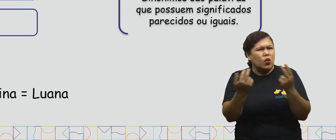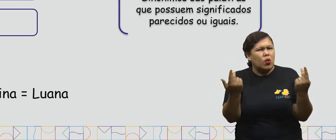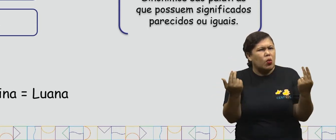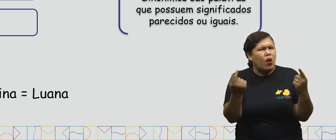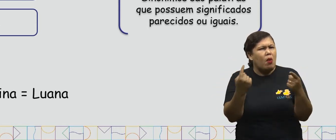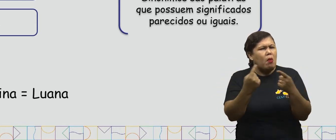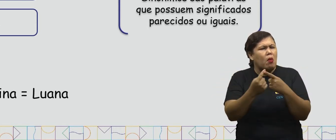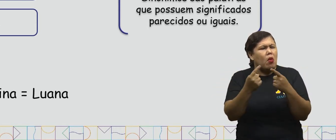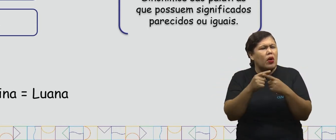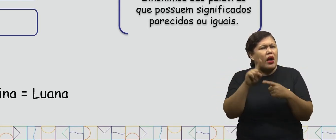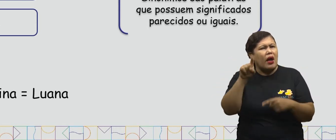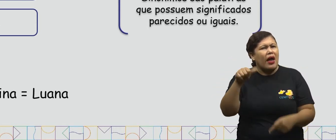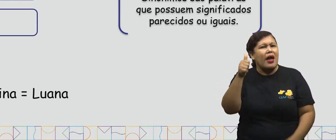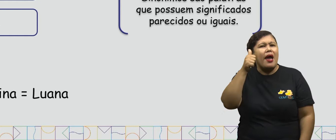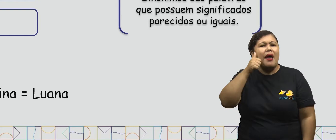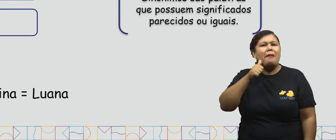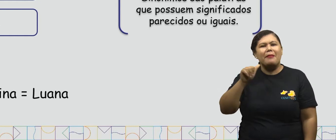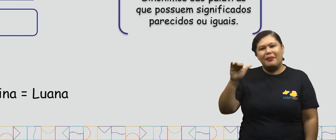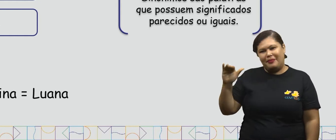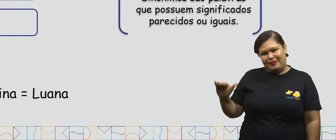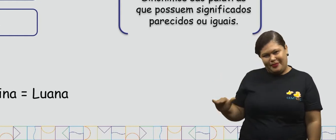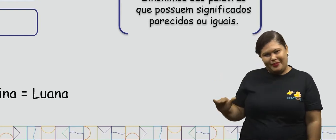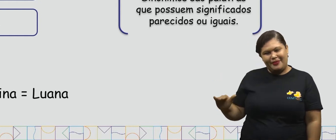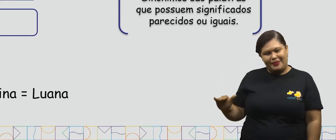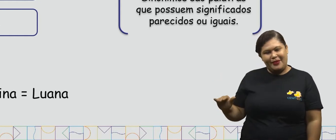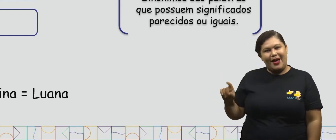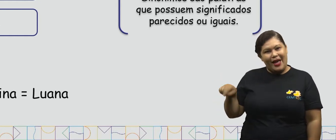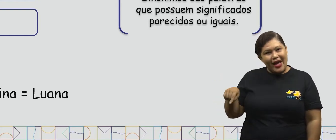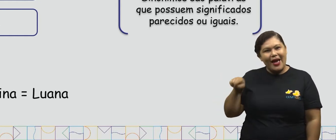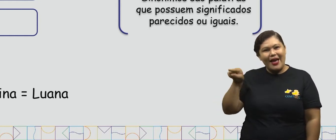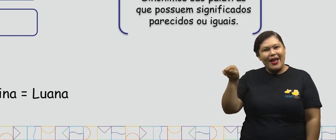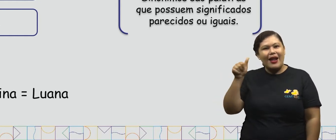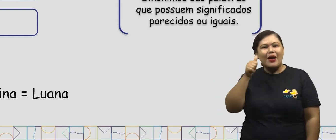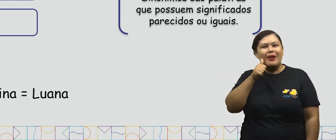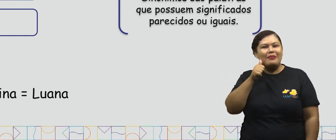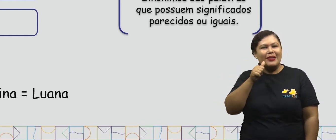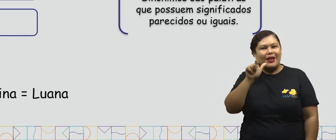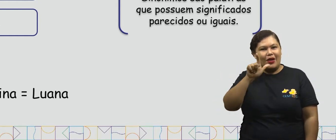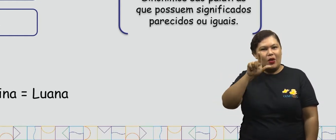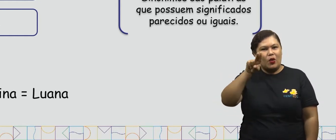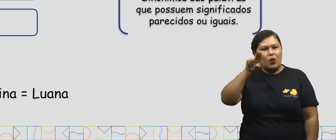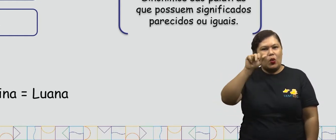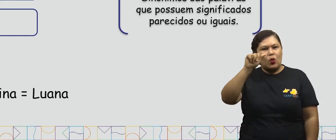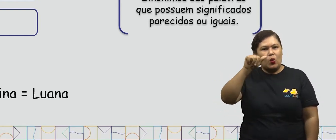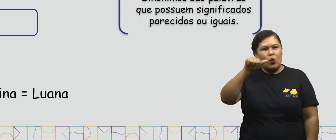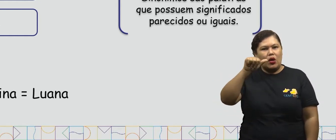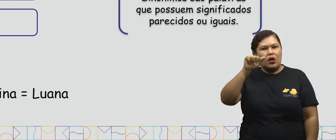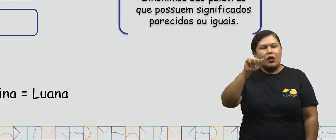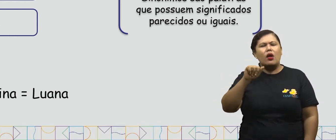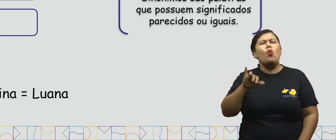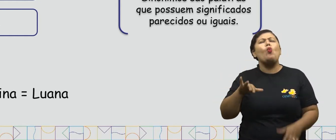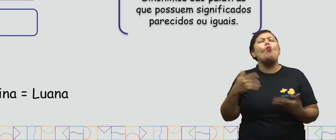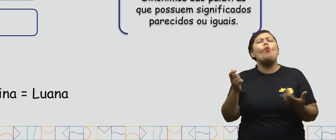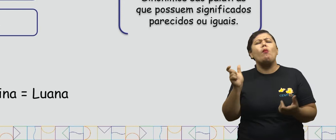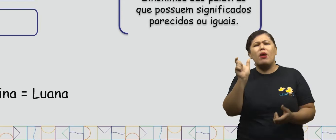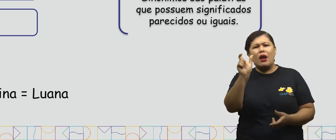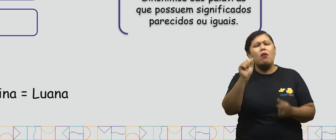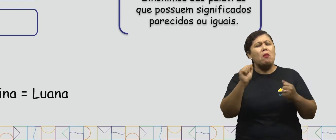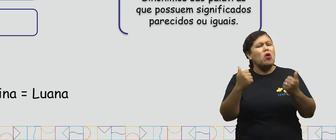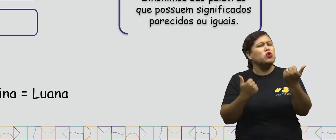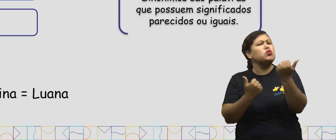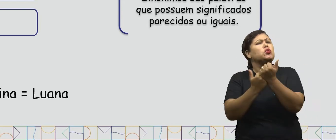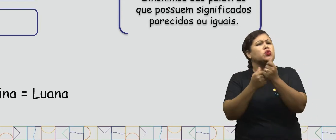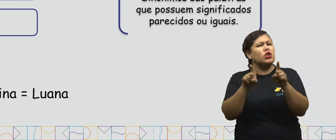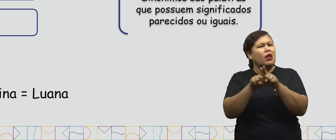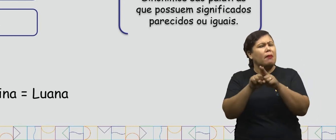o leitor compreende que estou falando de Luana. Qual outra palavra eu poderia usar para substituir